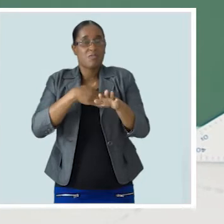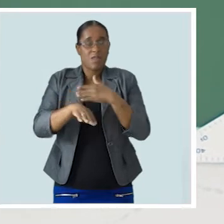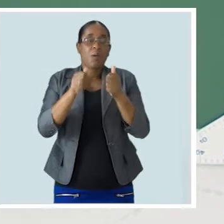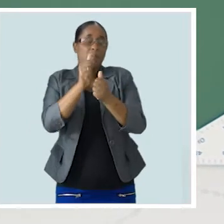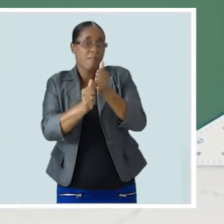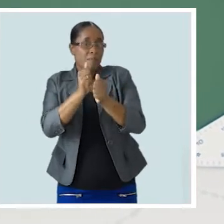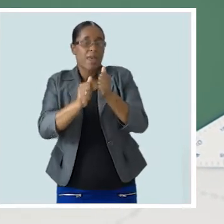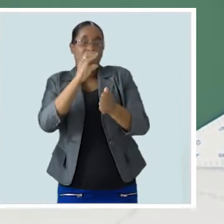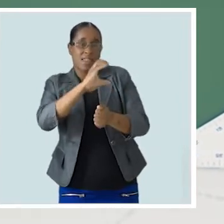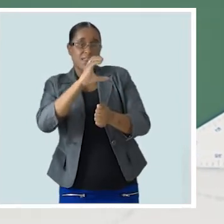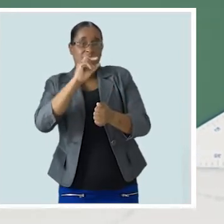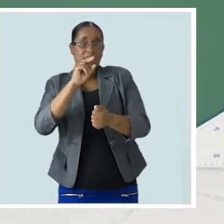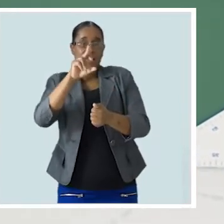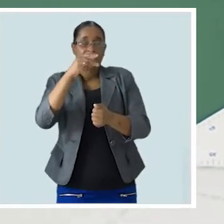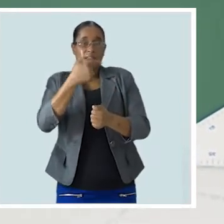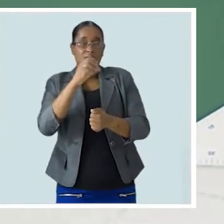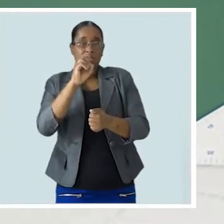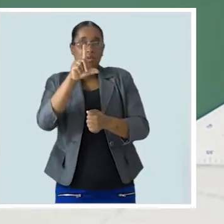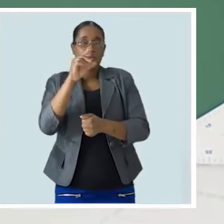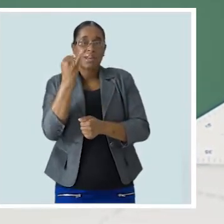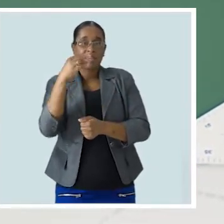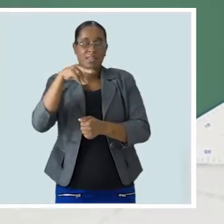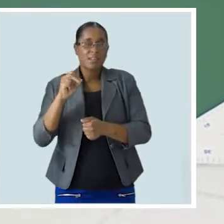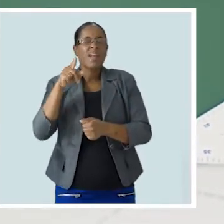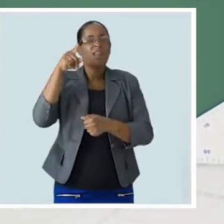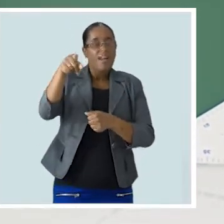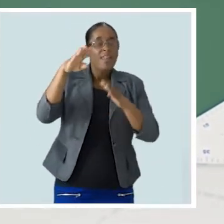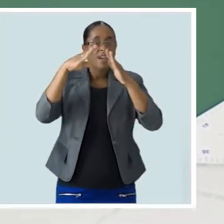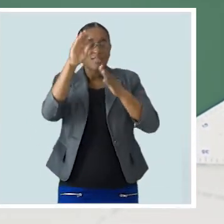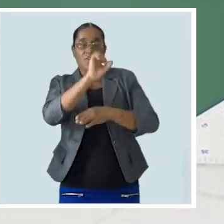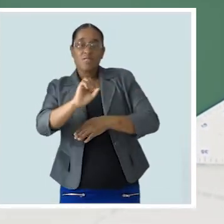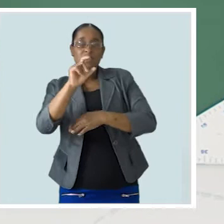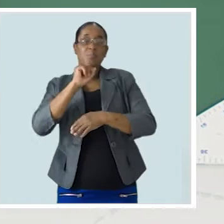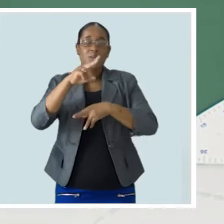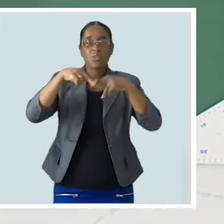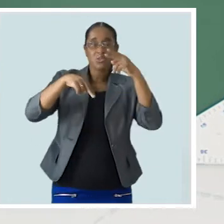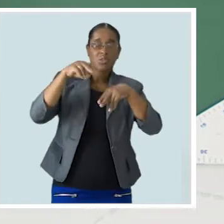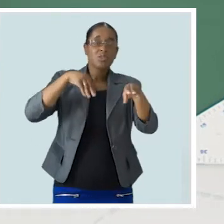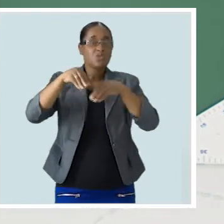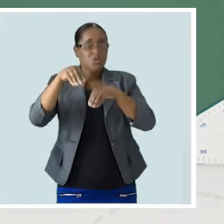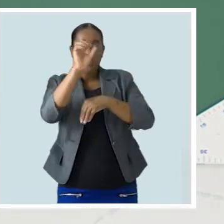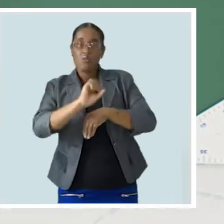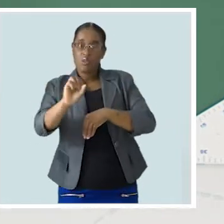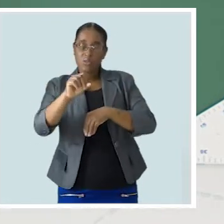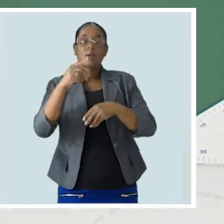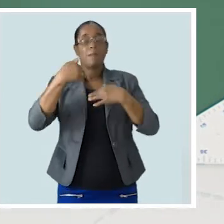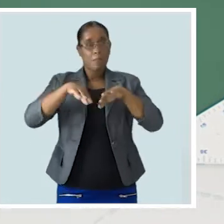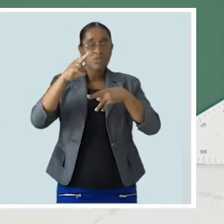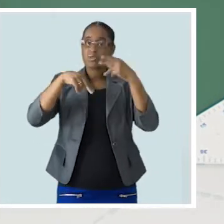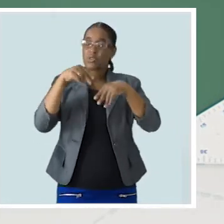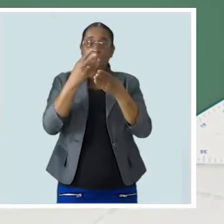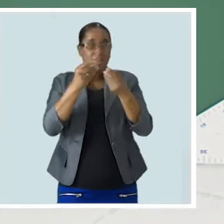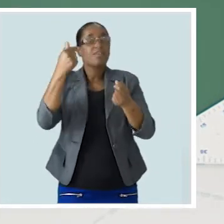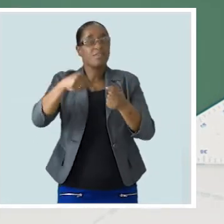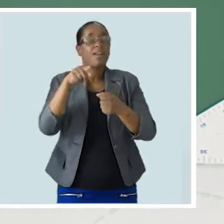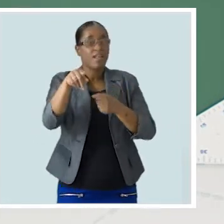casa também vocês podem construir o vosso jogo, mas construam com os materiais que têm disponíveis, porque não podem sair de casa.